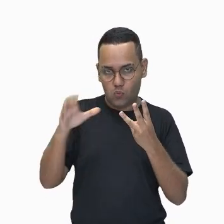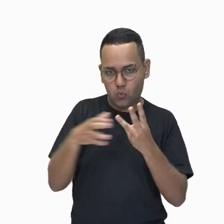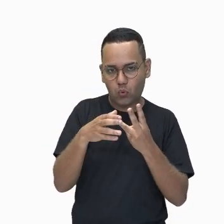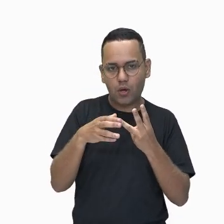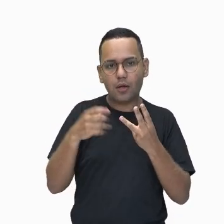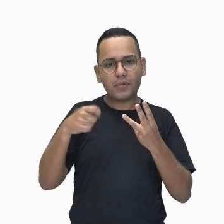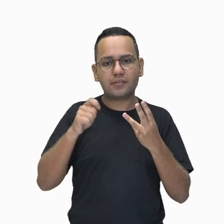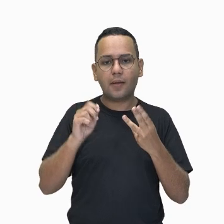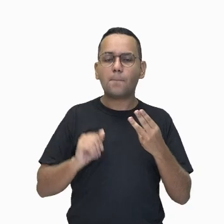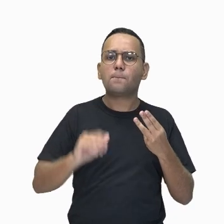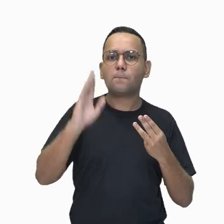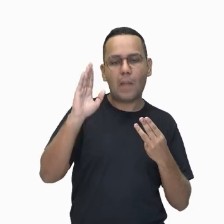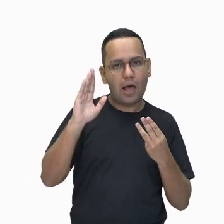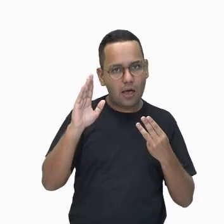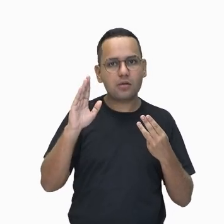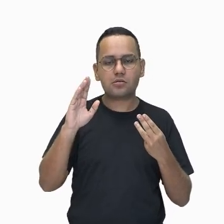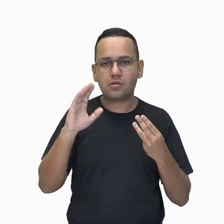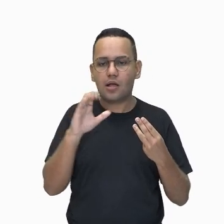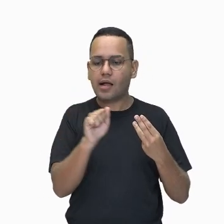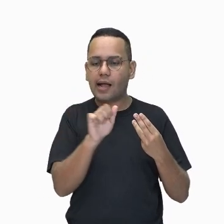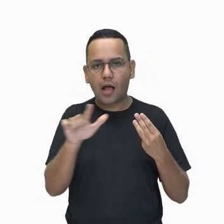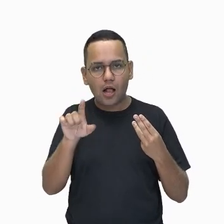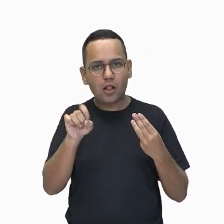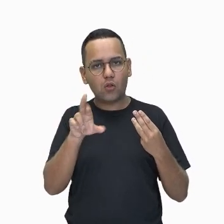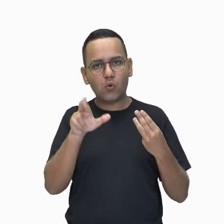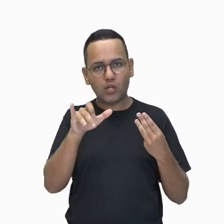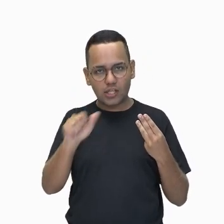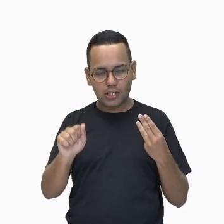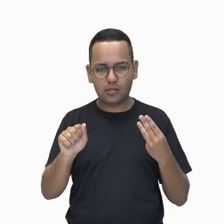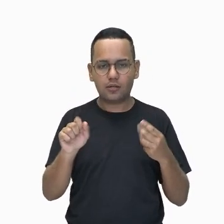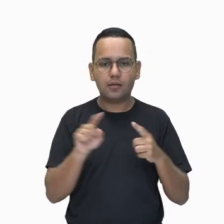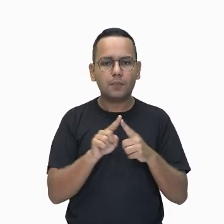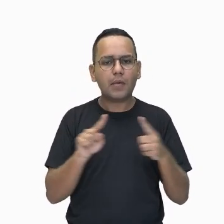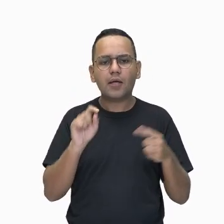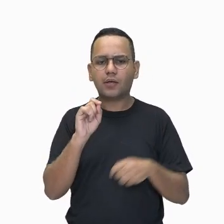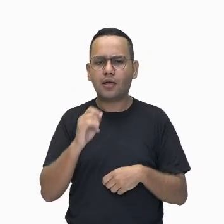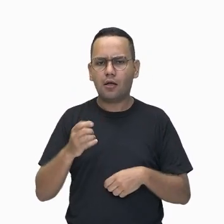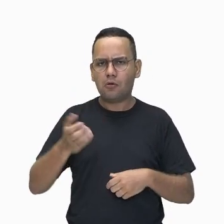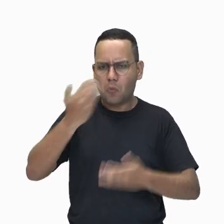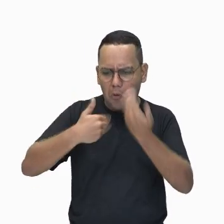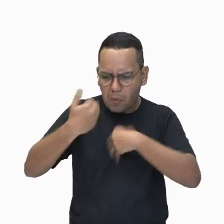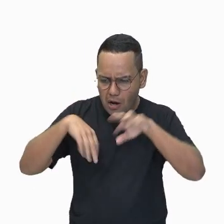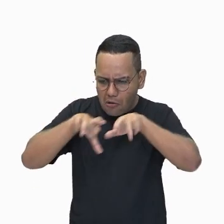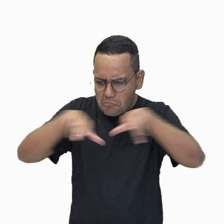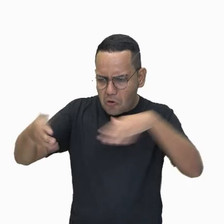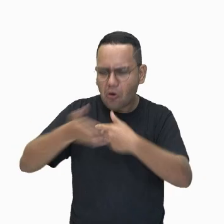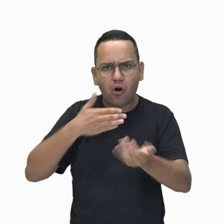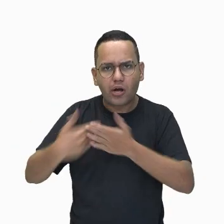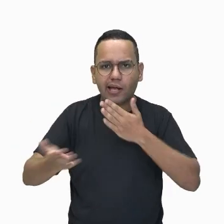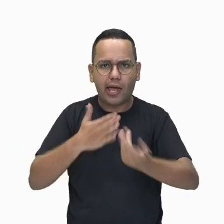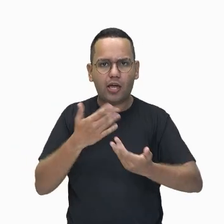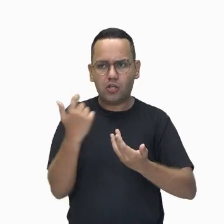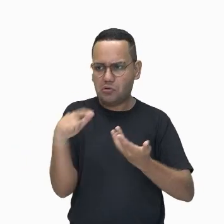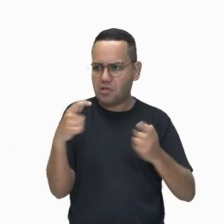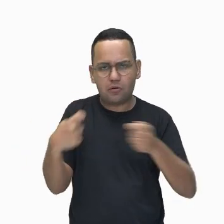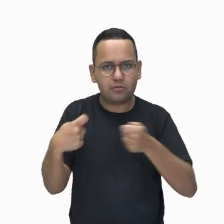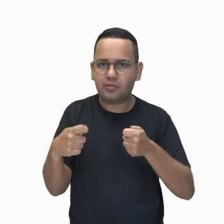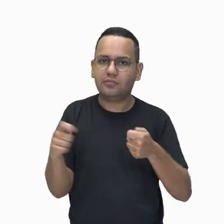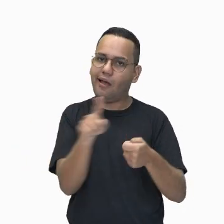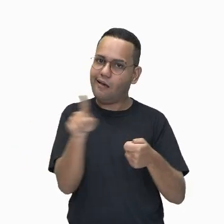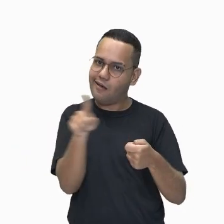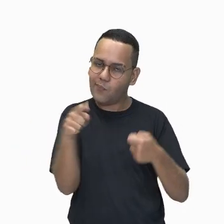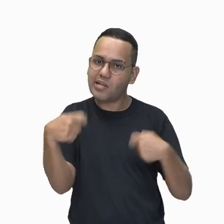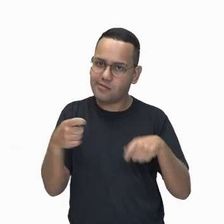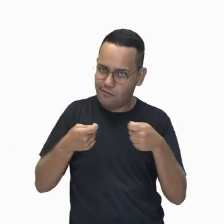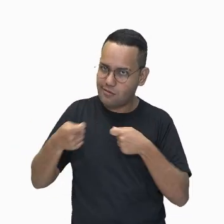mais calórica, mas quando a gente fala assim, ó, mais calórica, não quer dizer que pode sair comendo besteira sem controle, tá bom? O treino